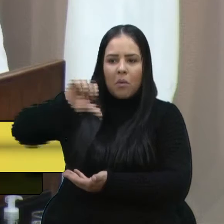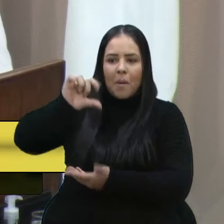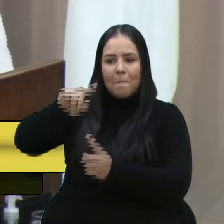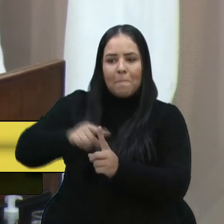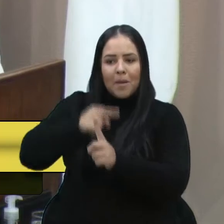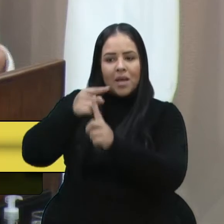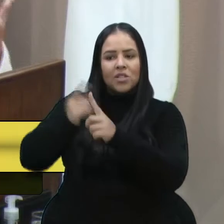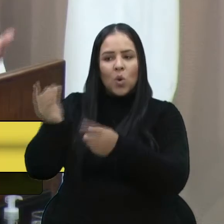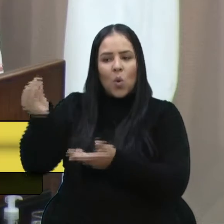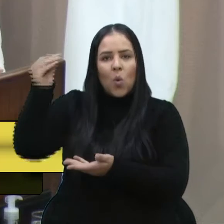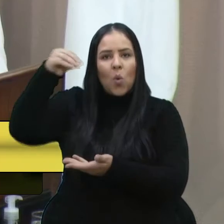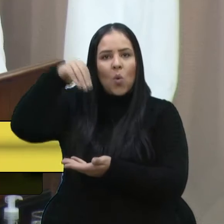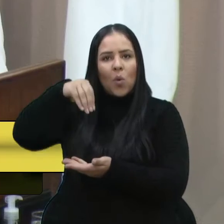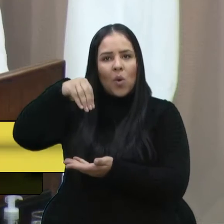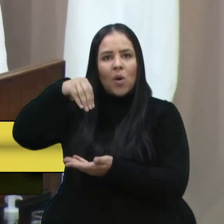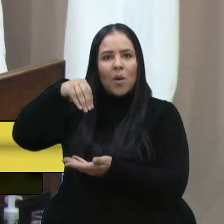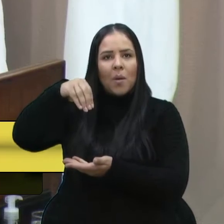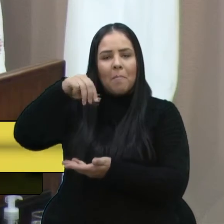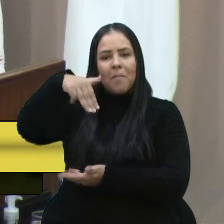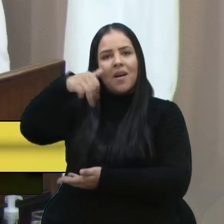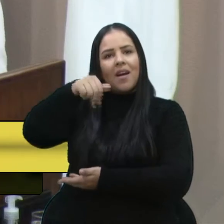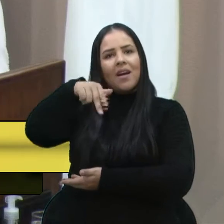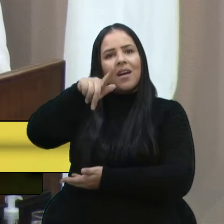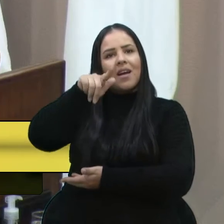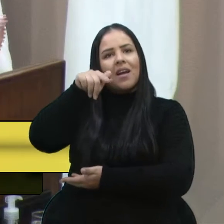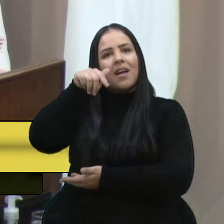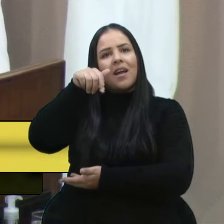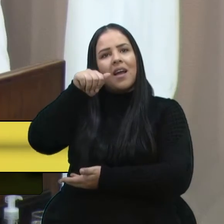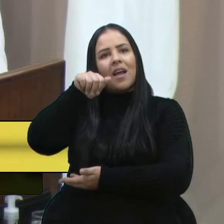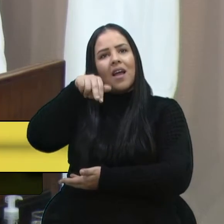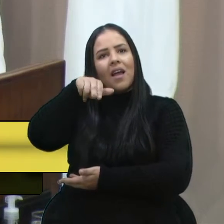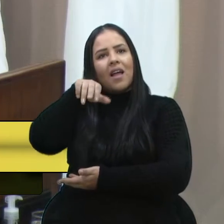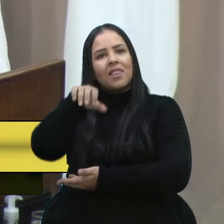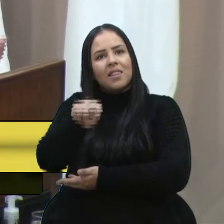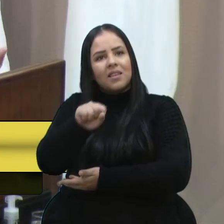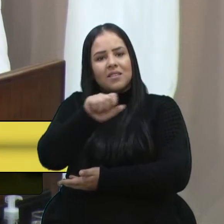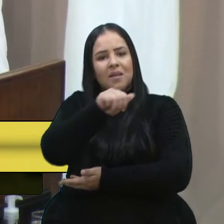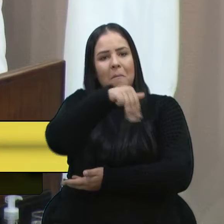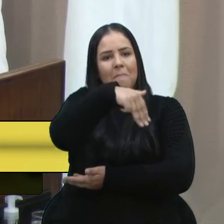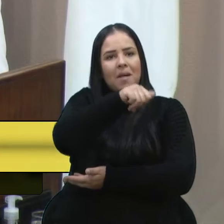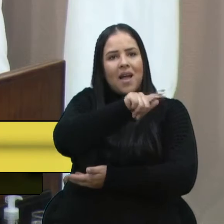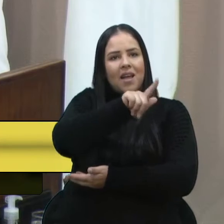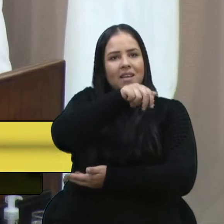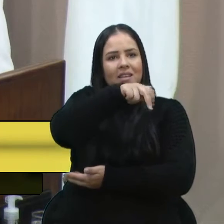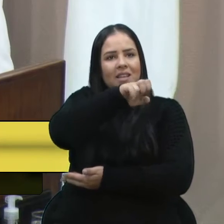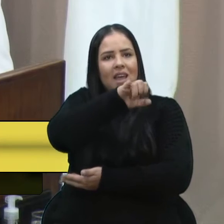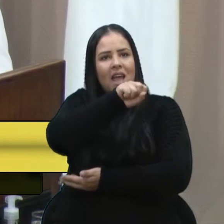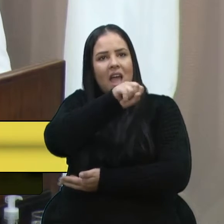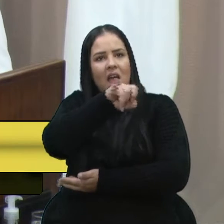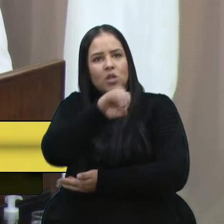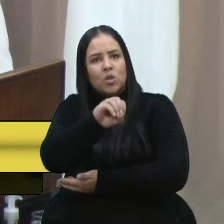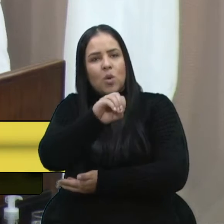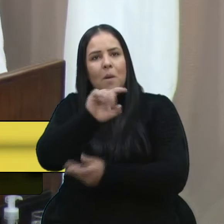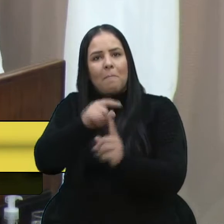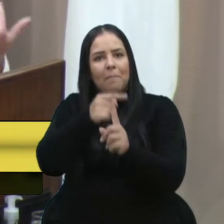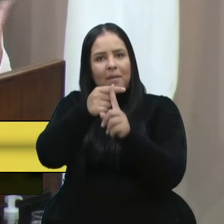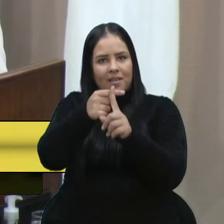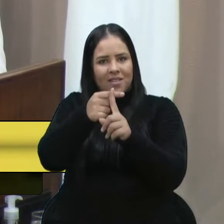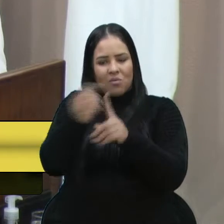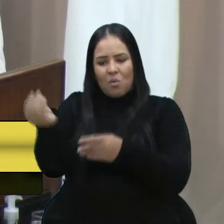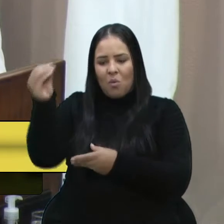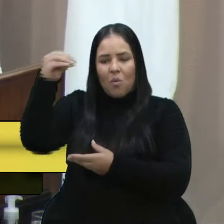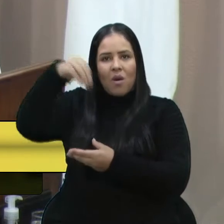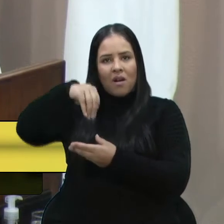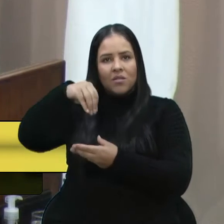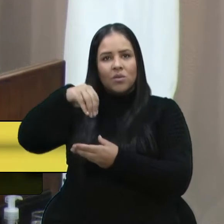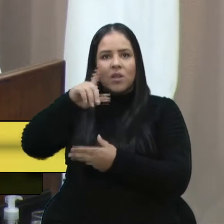botado, está poluindo a água. Essa denúncia já foi feita, a comunidade já foi atrás há algum tempo, e a informação